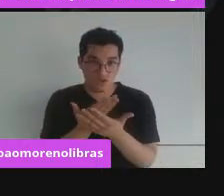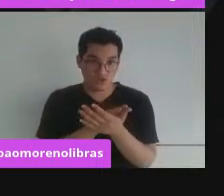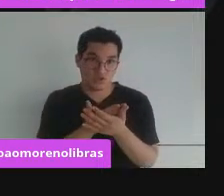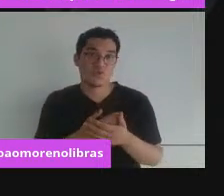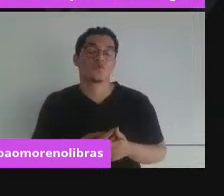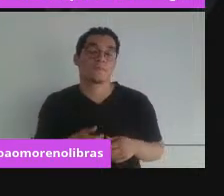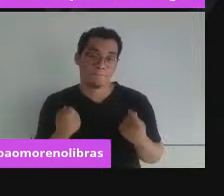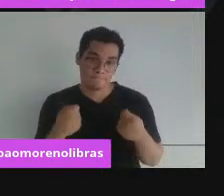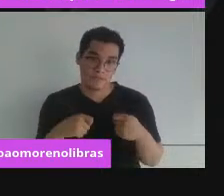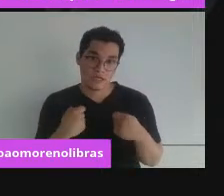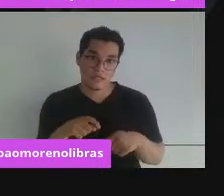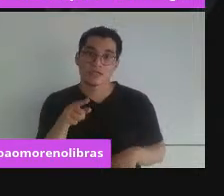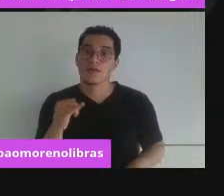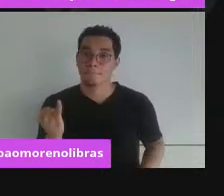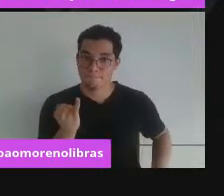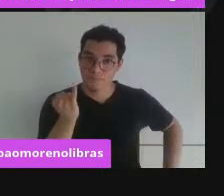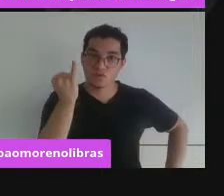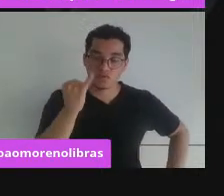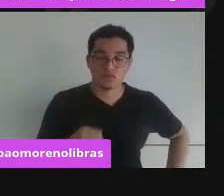diretamente